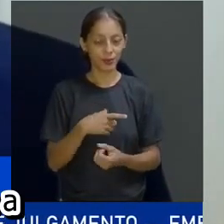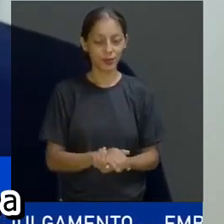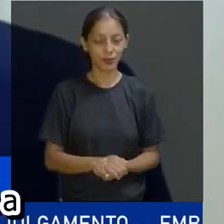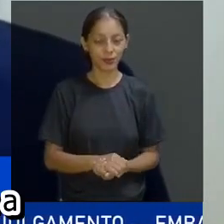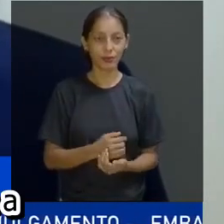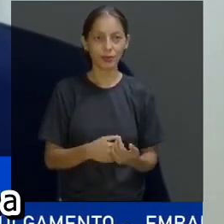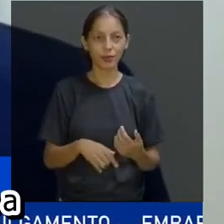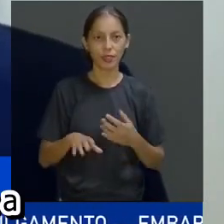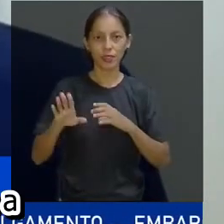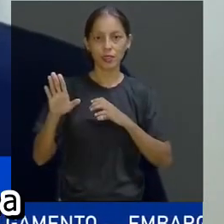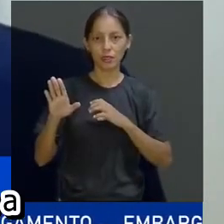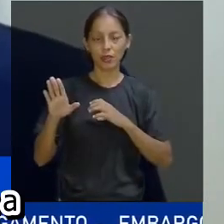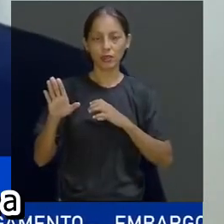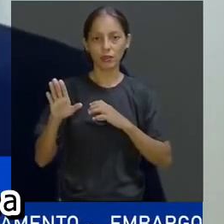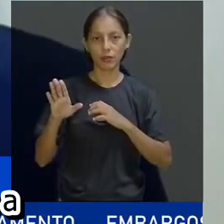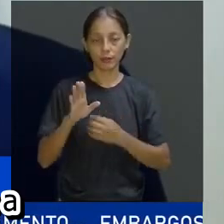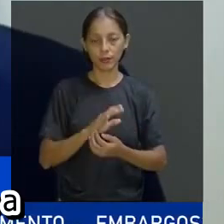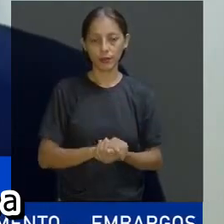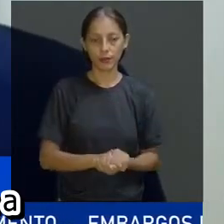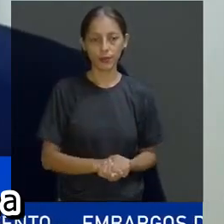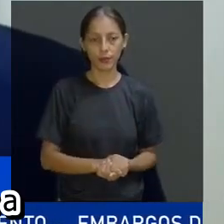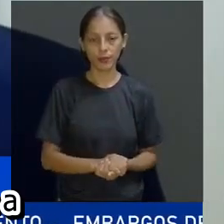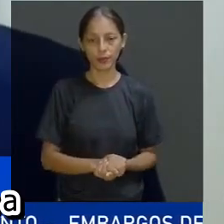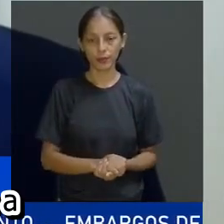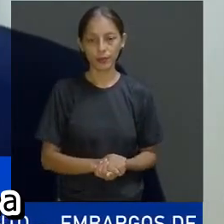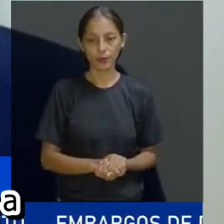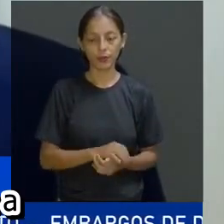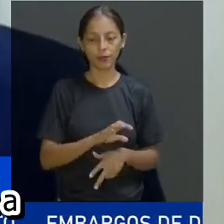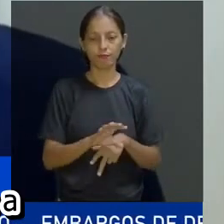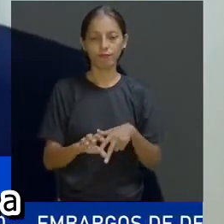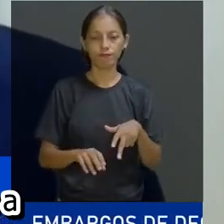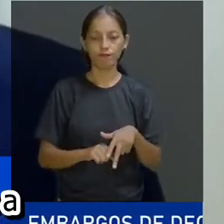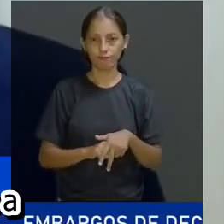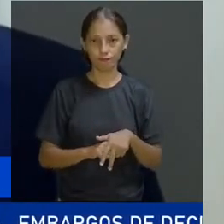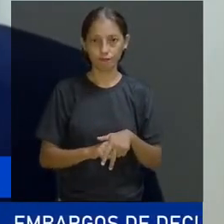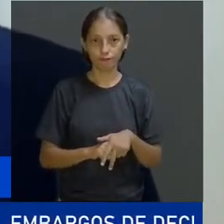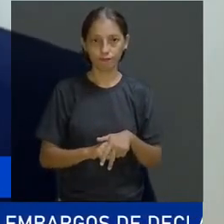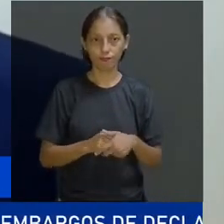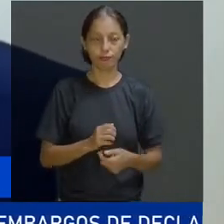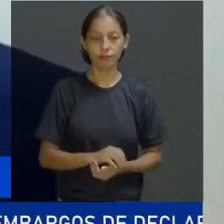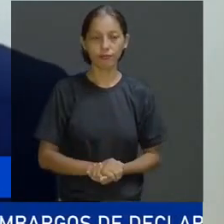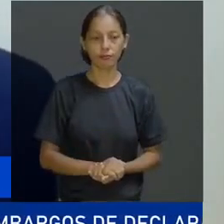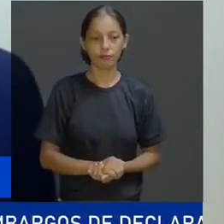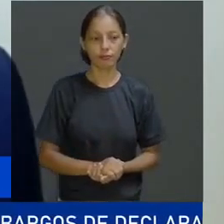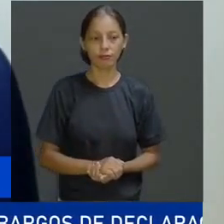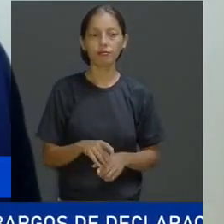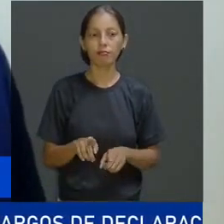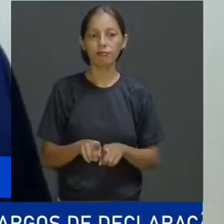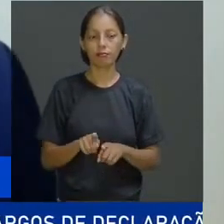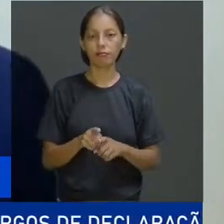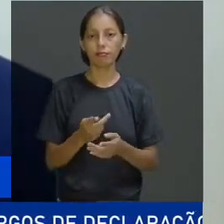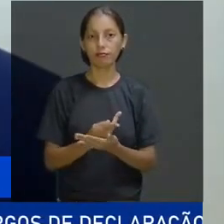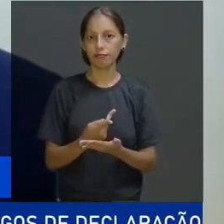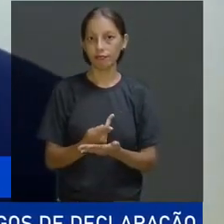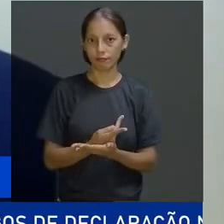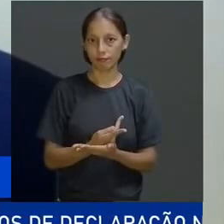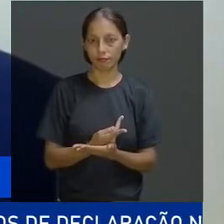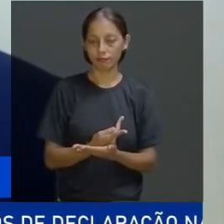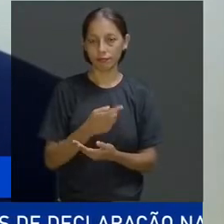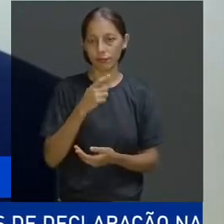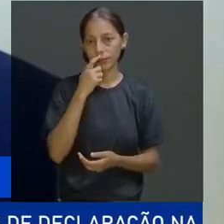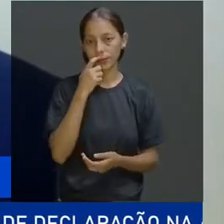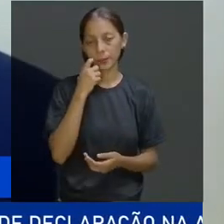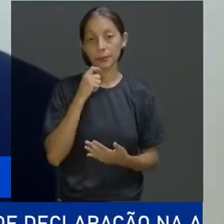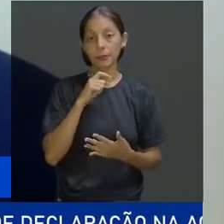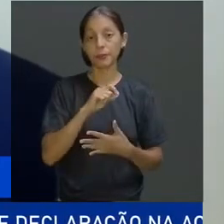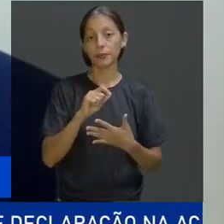juizada tendo como fundamentos a prática de fraude e abuso de poder econômico. Os fatos alegados são a